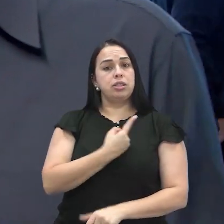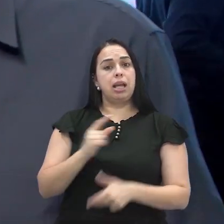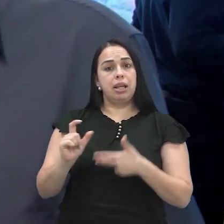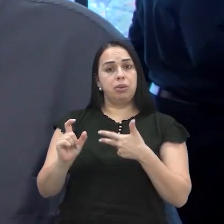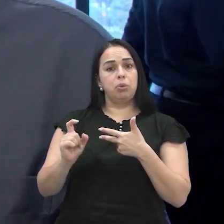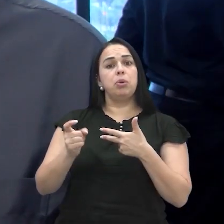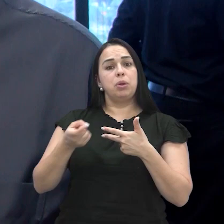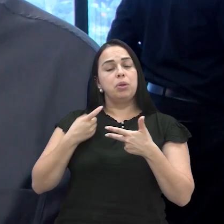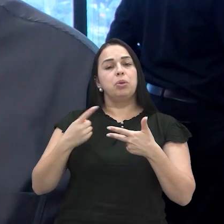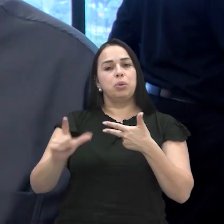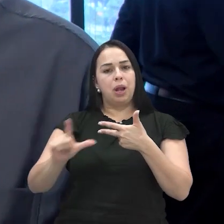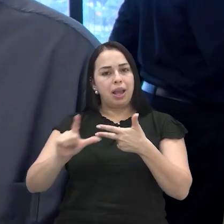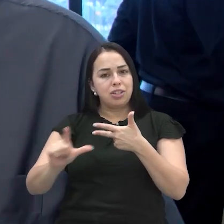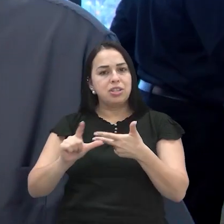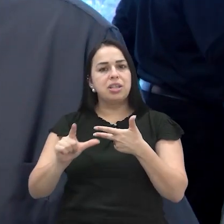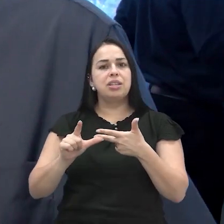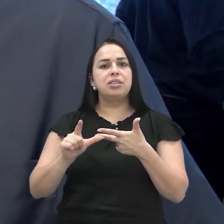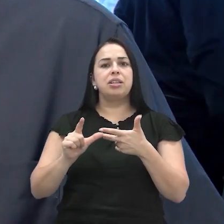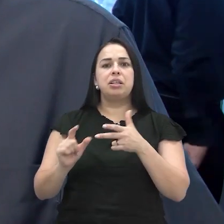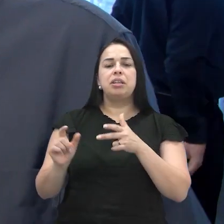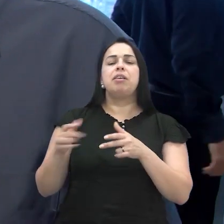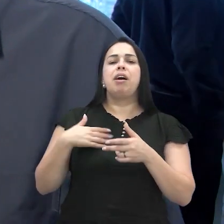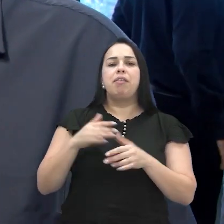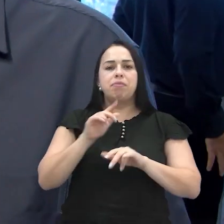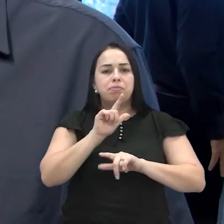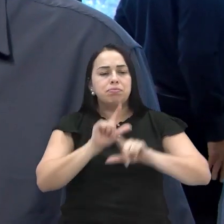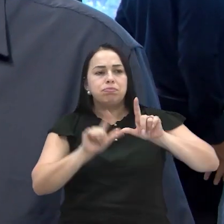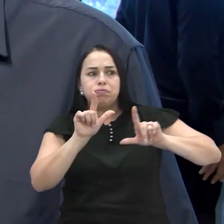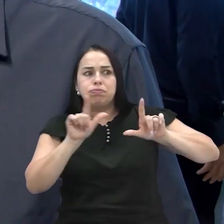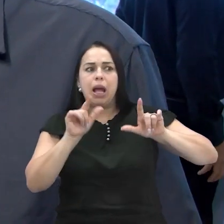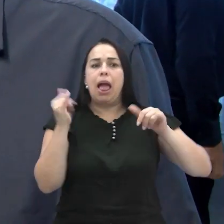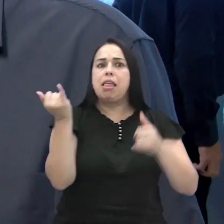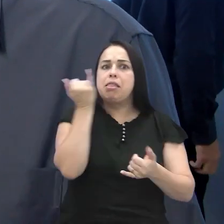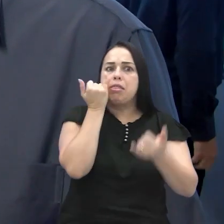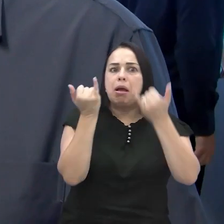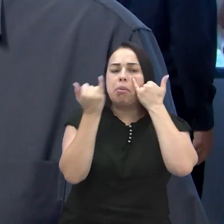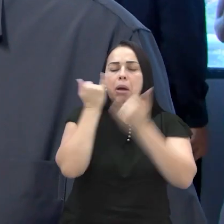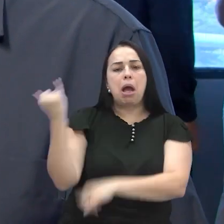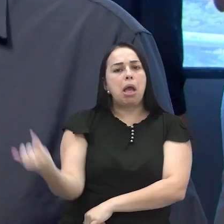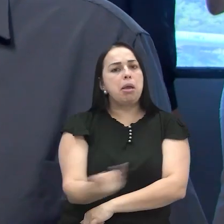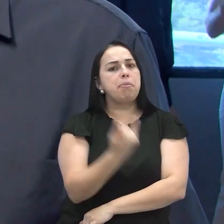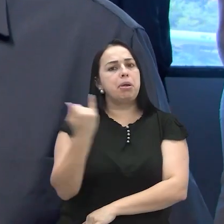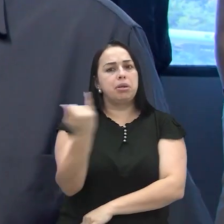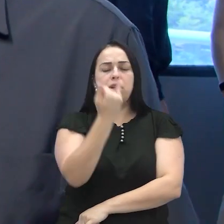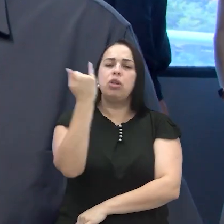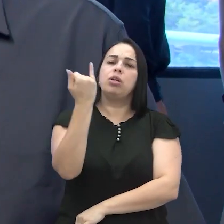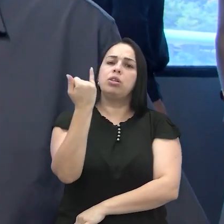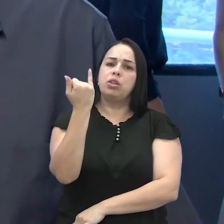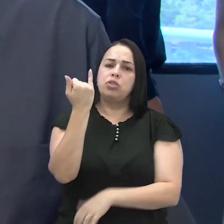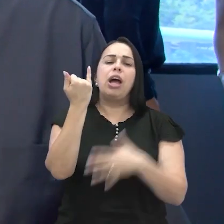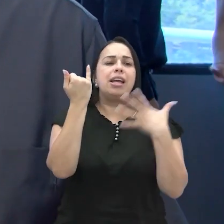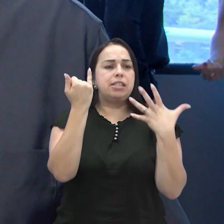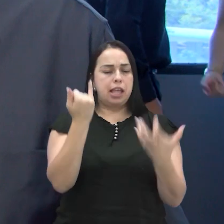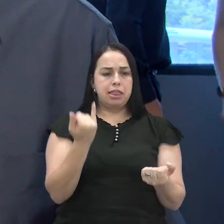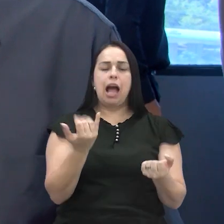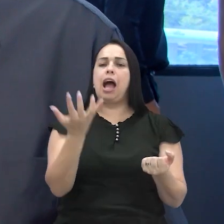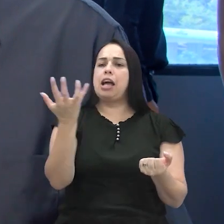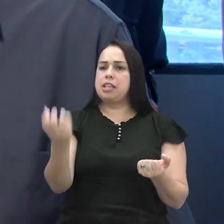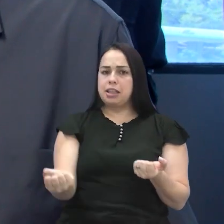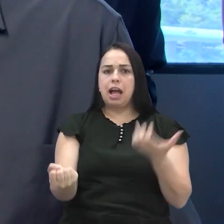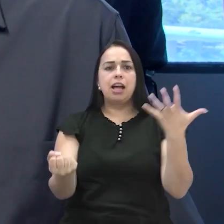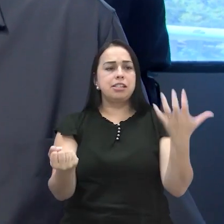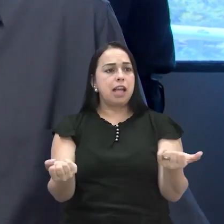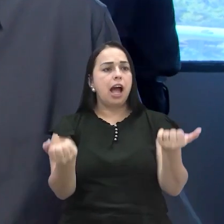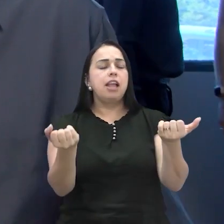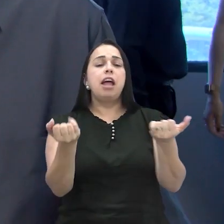do Poder Público, a Câmara Municipal, através dos seus meios de comunicação, tem um papel importante e de aderir também a essa campanha,